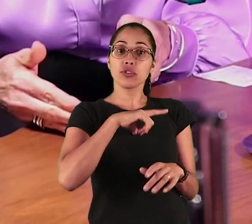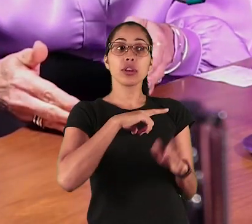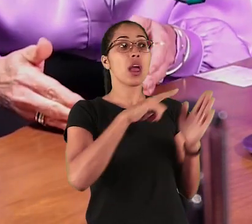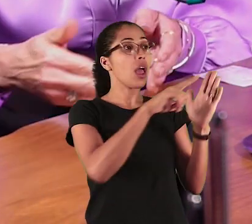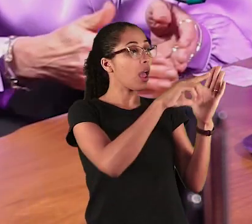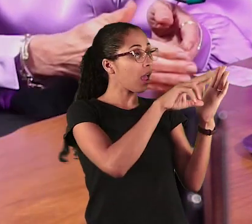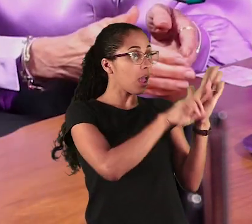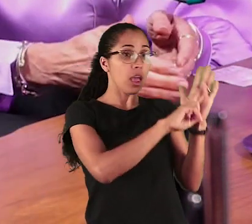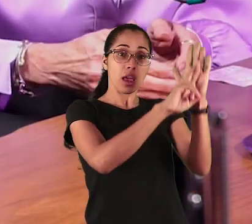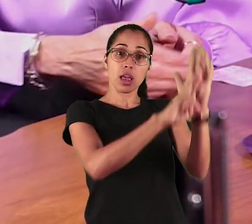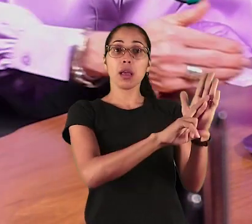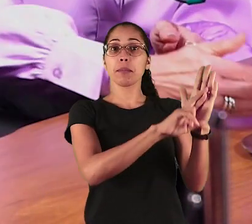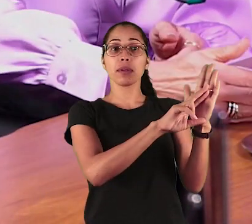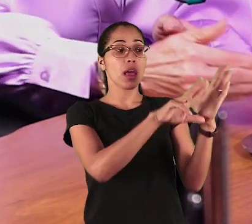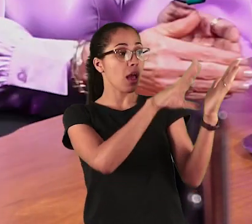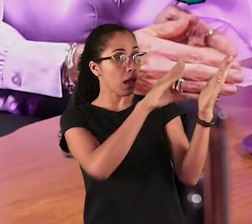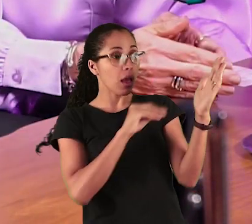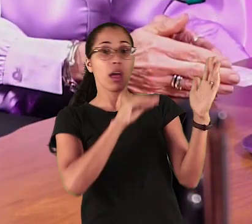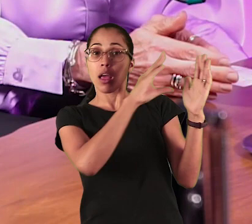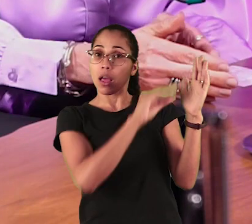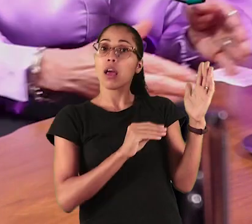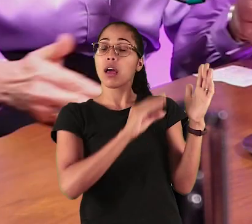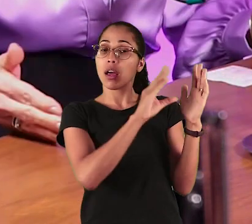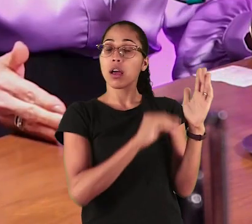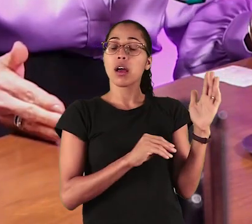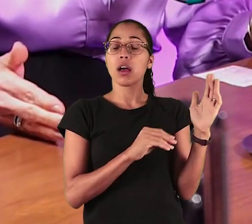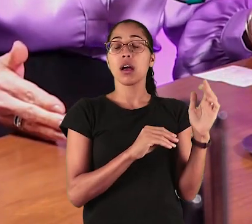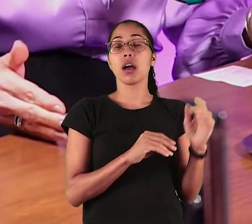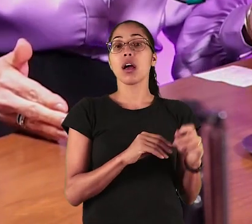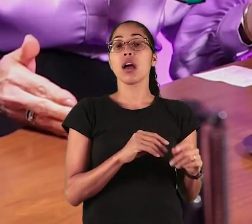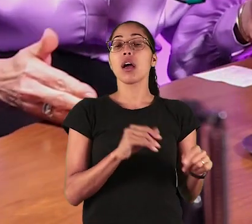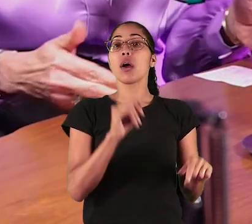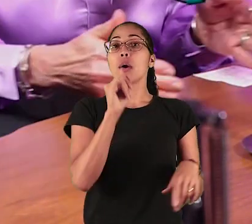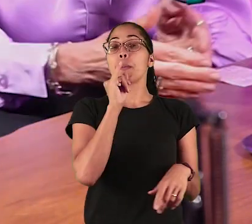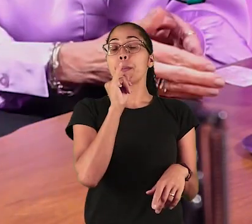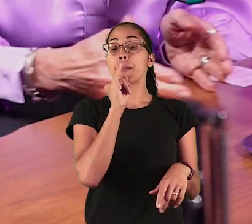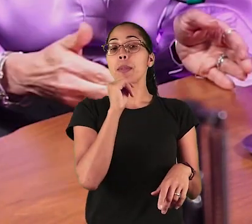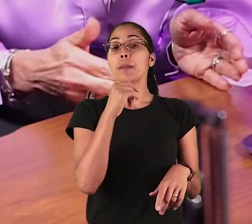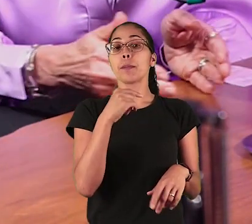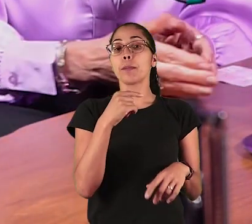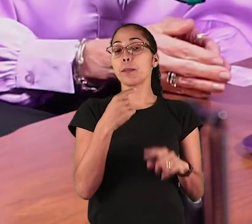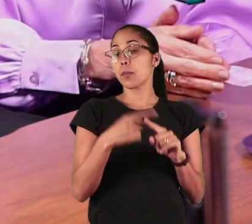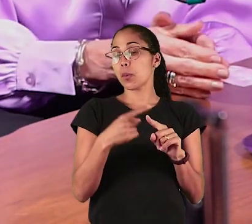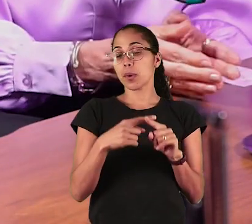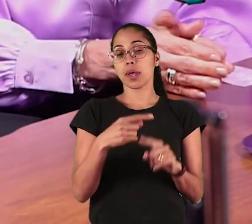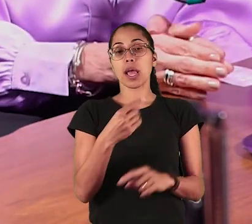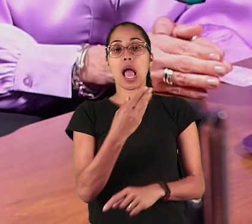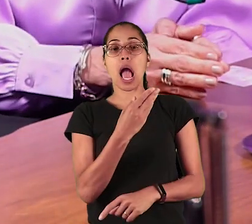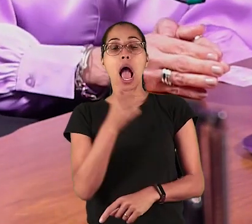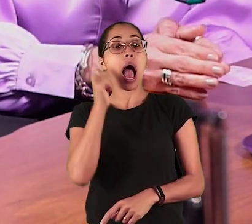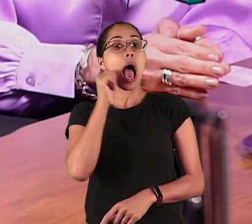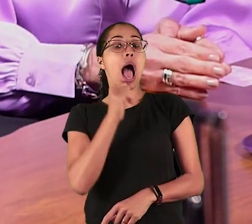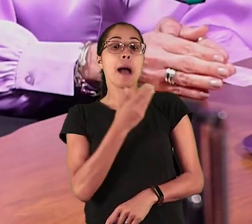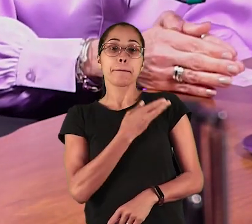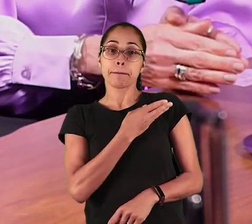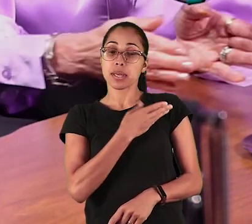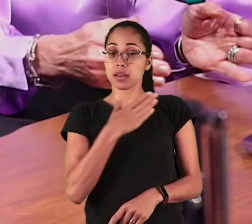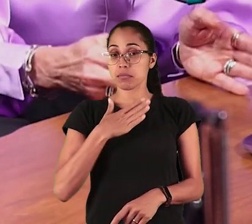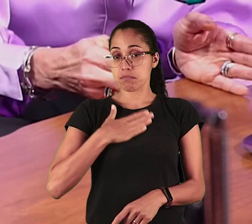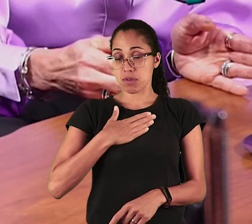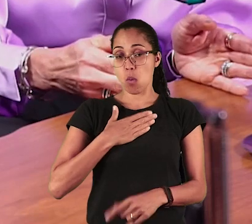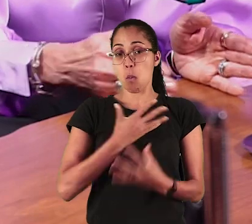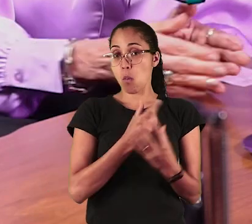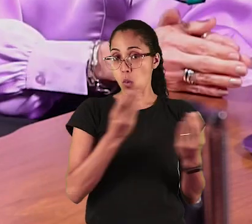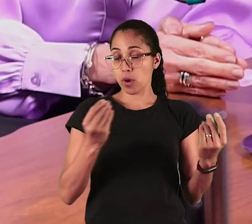né não só para cima como também para os nossos lados porque acho que muitas das minhas amigas nunca